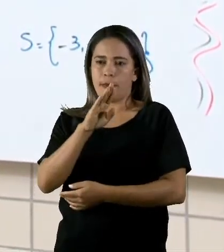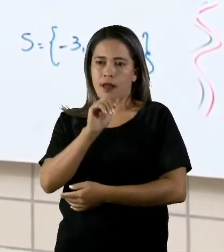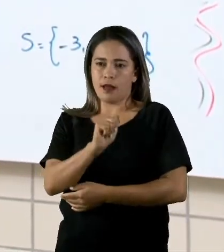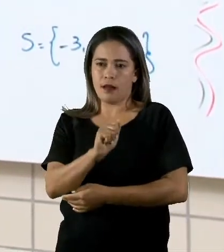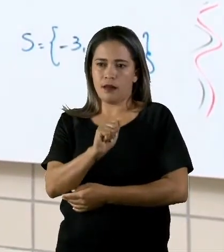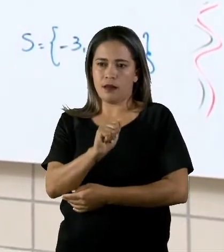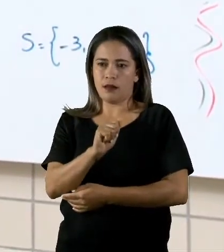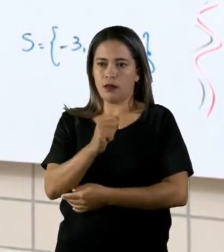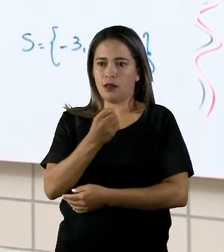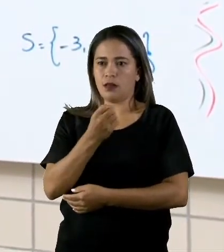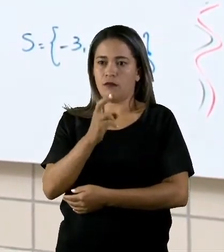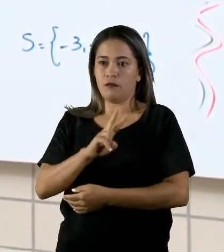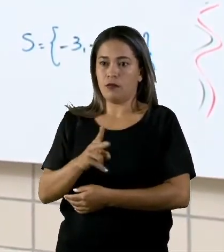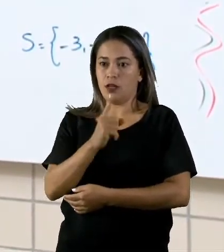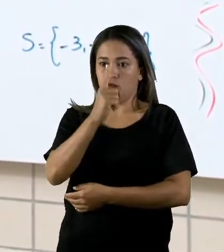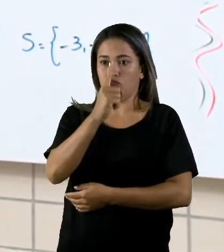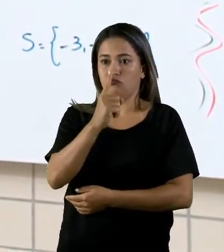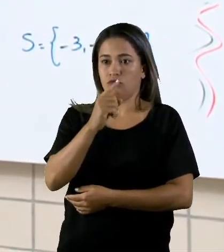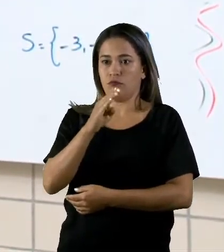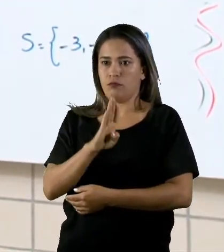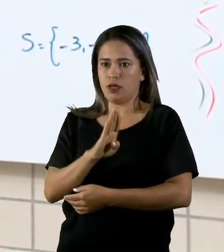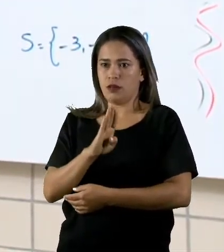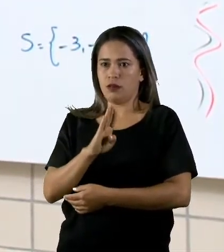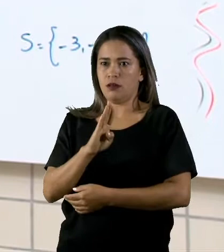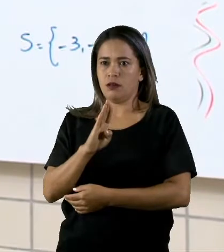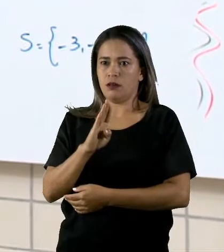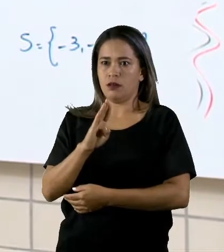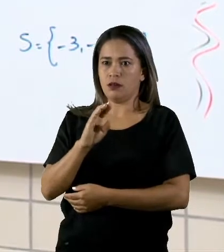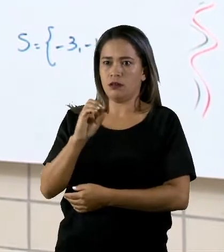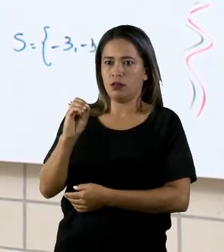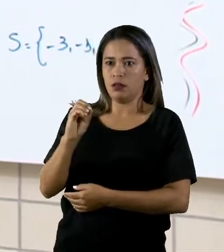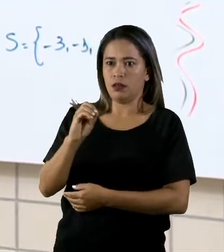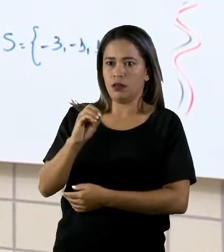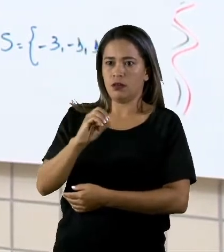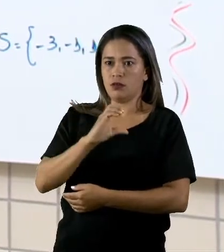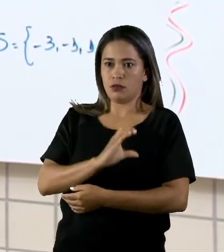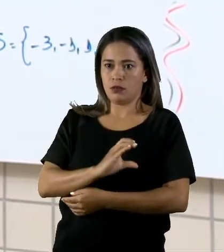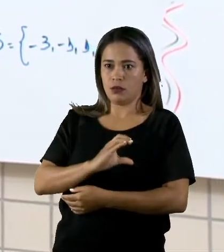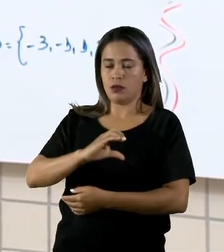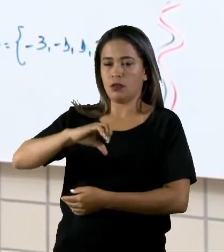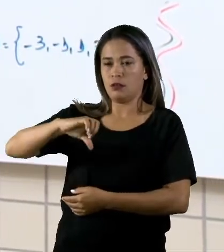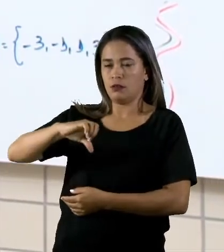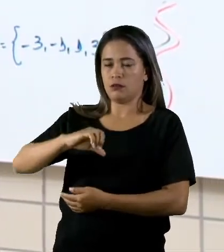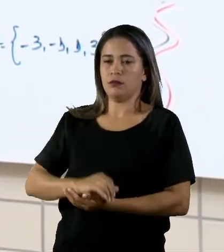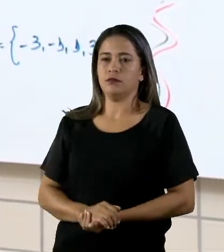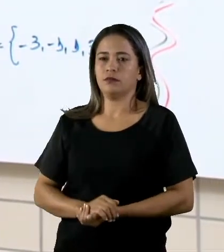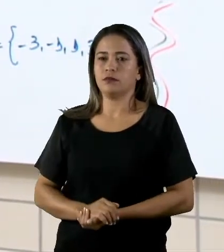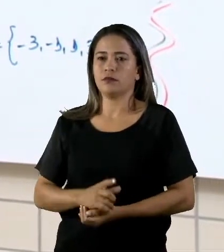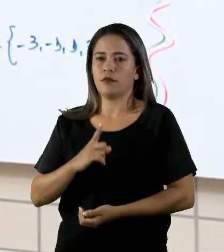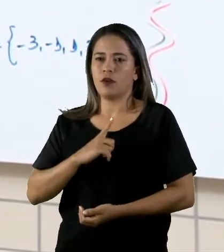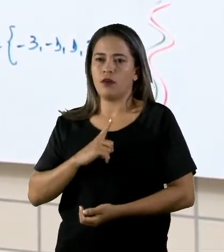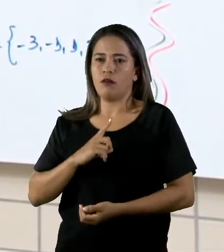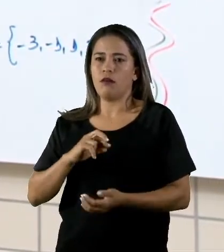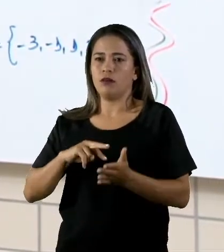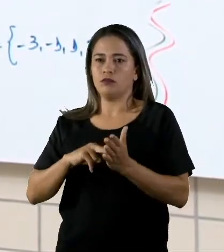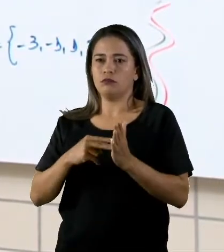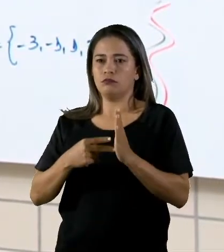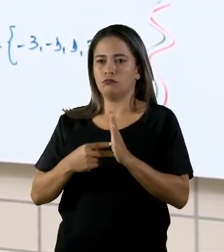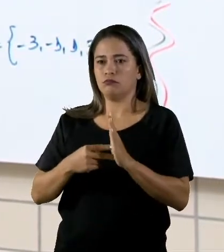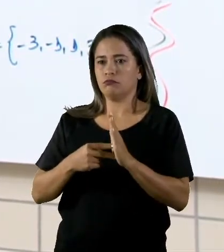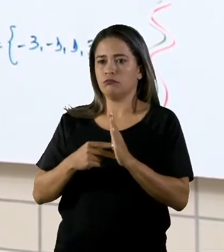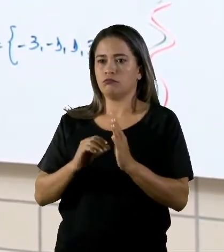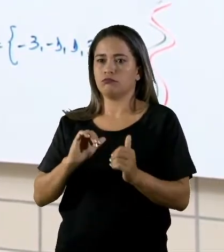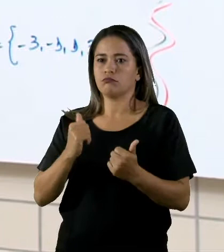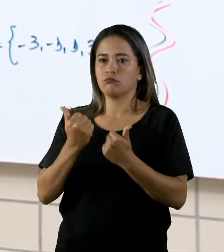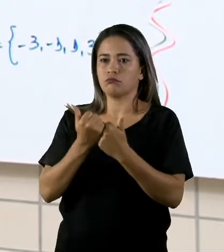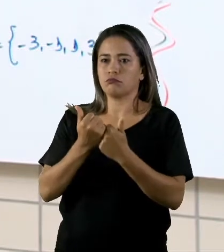10 e o C vale 9. Tranquilo? Bom, substituindo na fórmula de delta eu tenho B ao quadrado. Se o B é menos